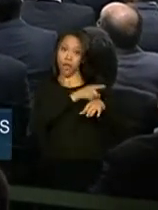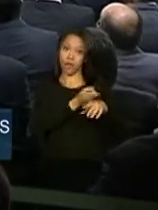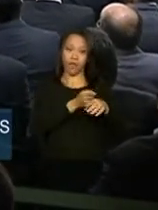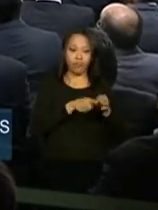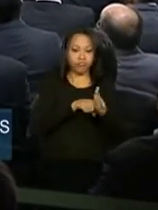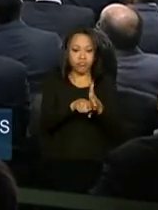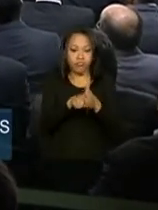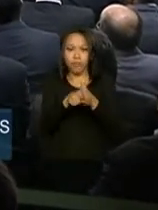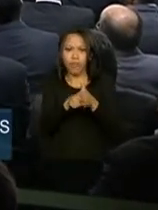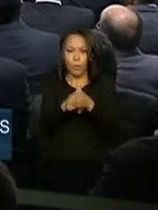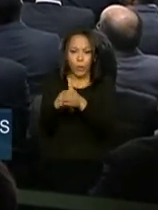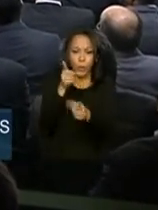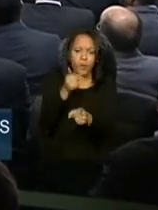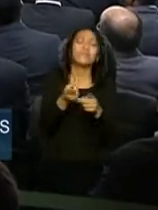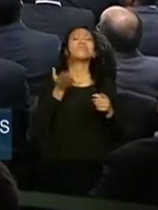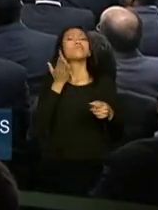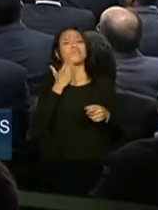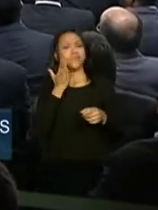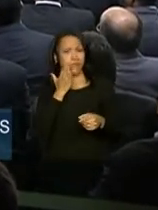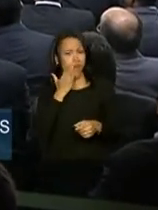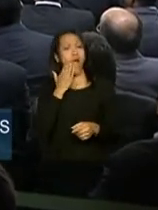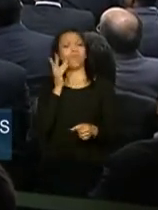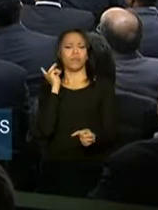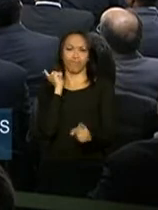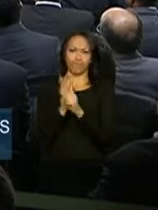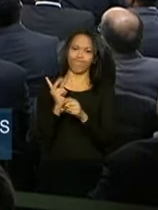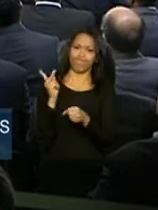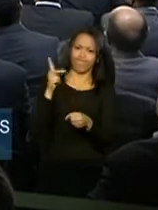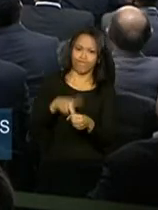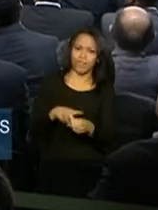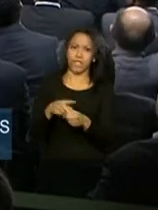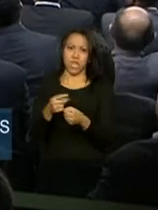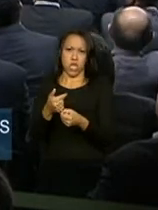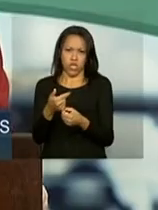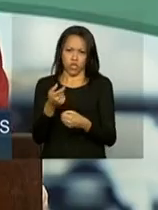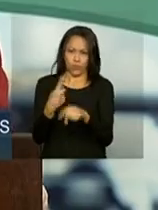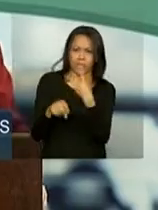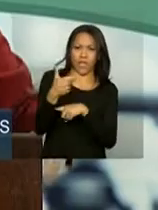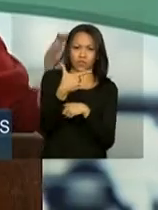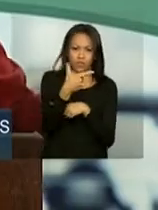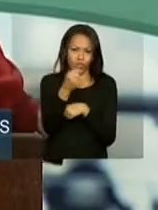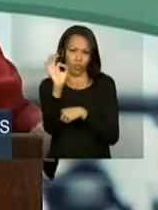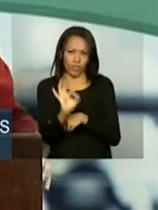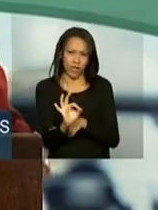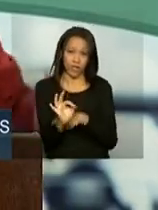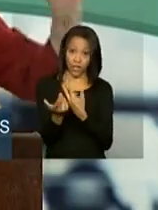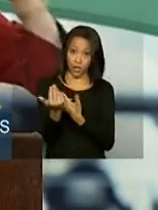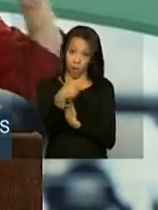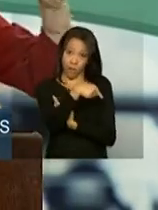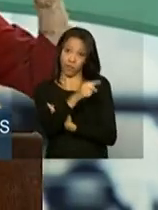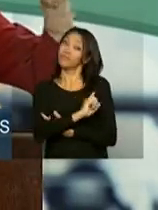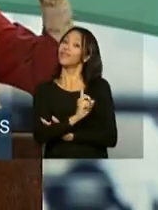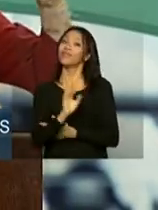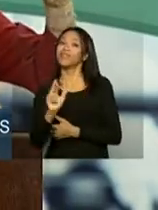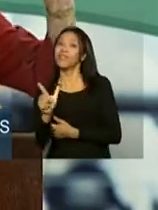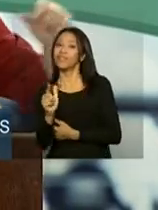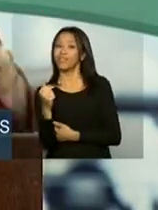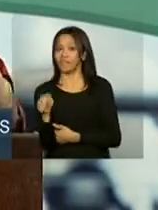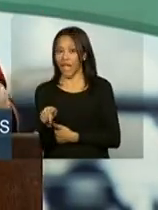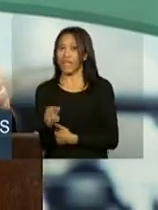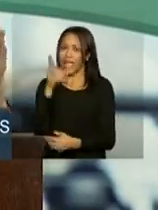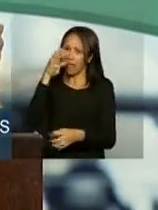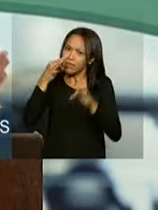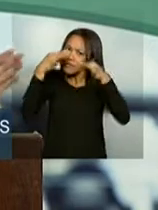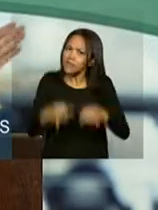risco. Sabe-se que tem petróleo. Não tem taxa de sucesso de 20%. O risco é desse tamanhozinho.